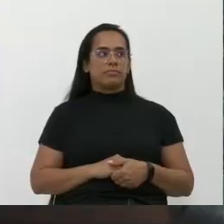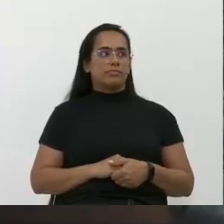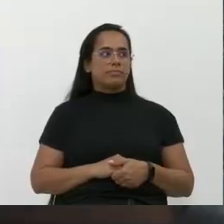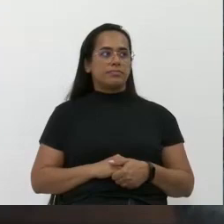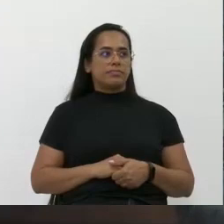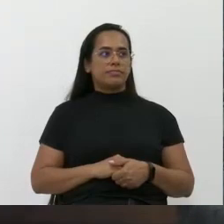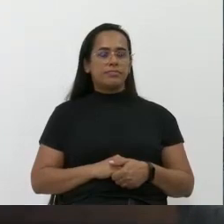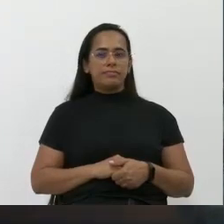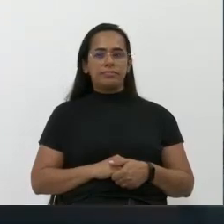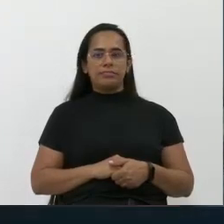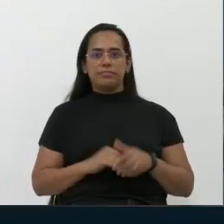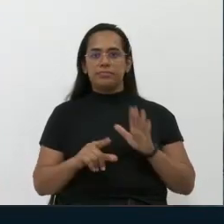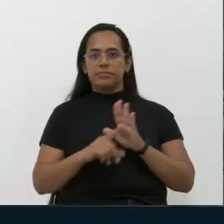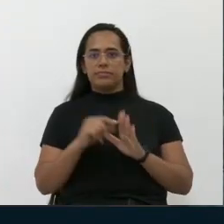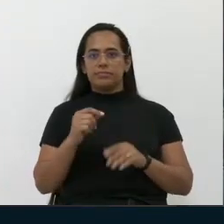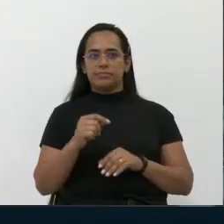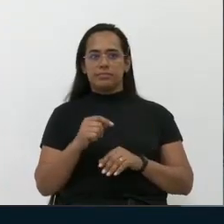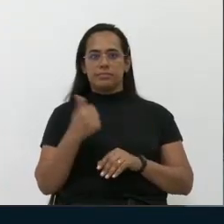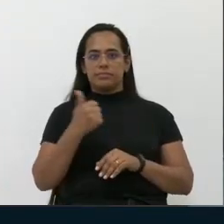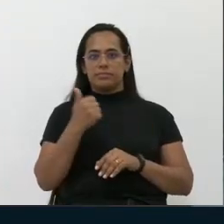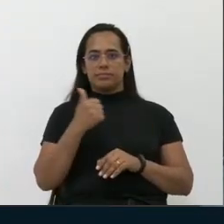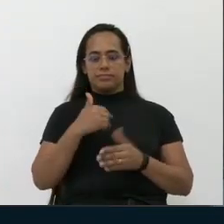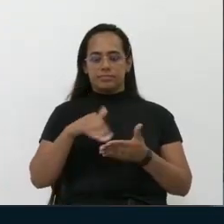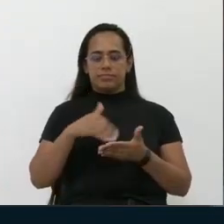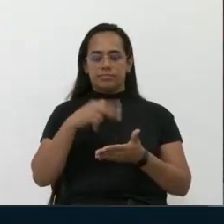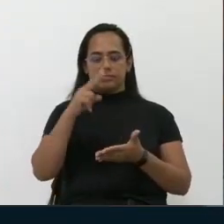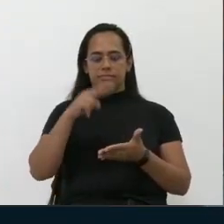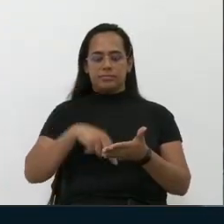Item primeiro, o senhor secretário, para leitura.